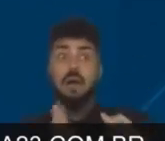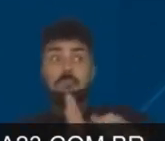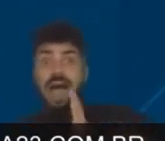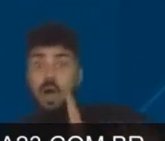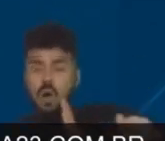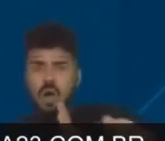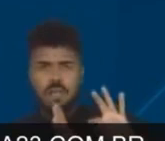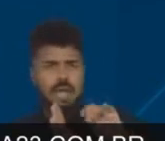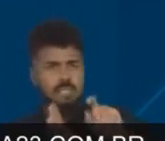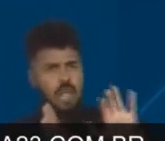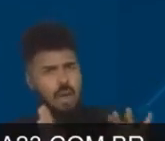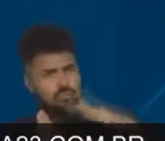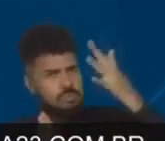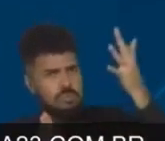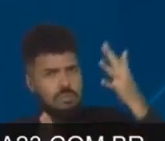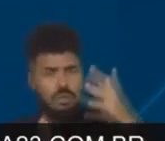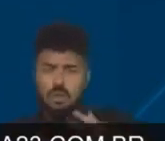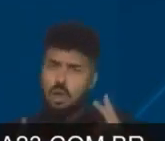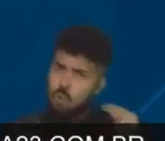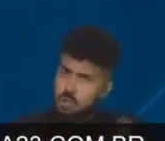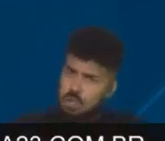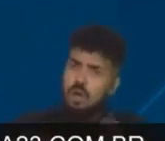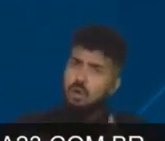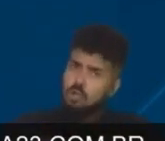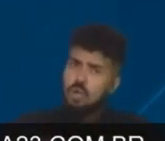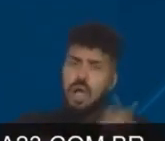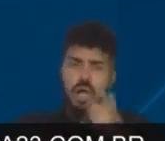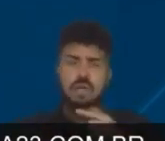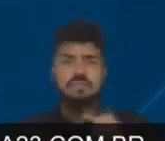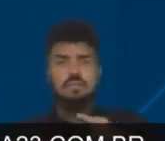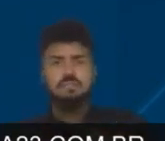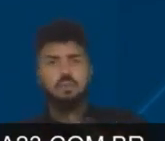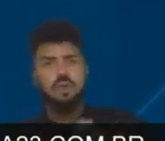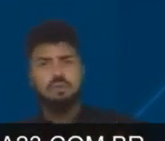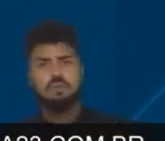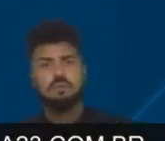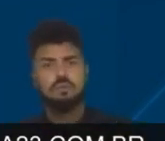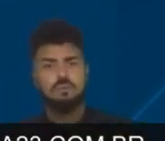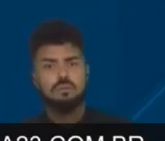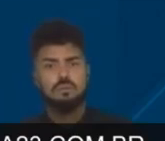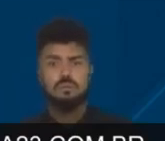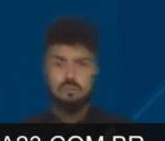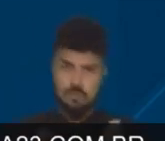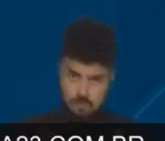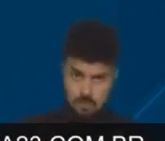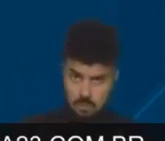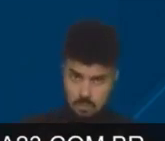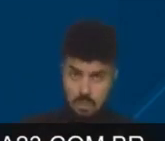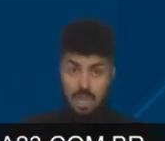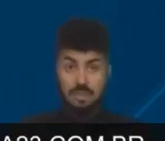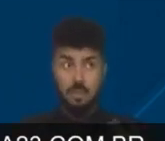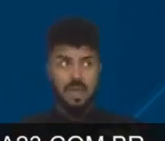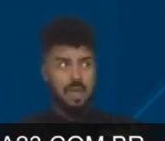taxa abusiva, o motorista continua mantendo esse R$ 7,50, tá certo? Então, esse valor a